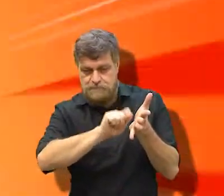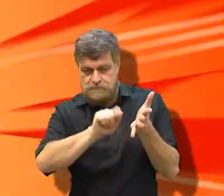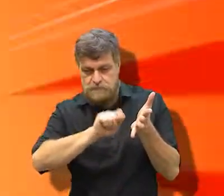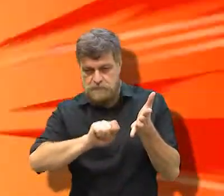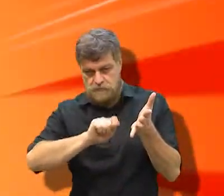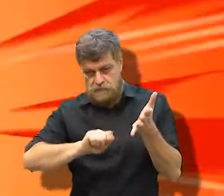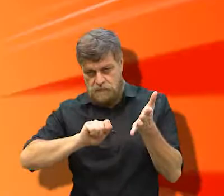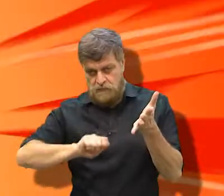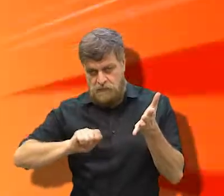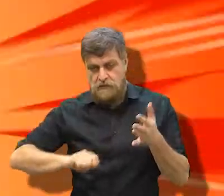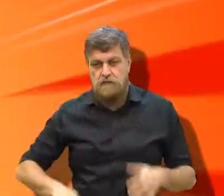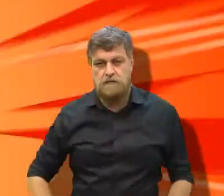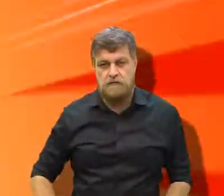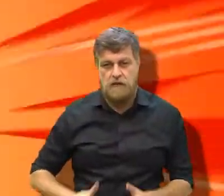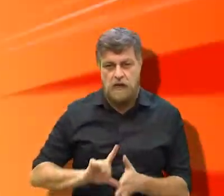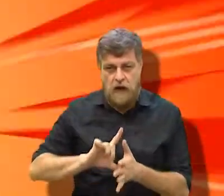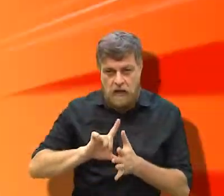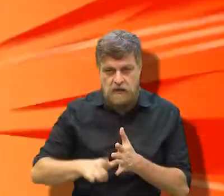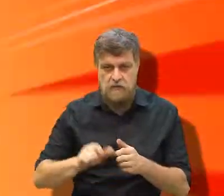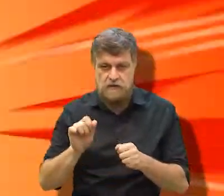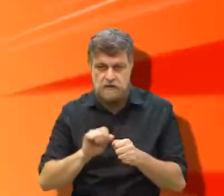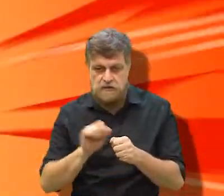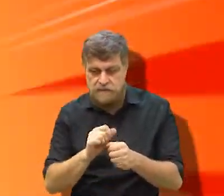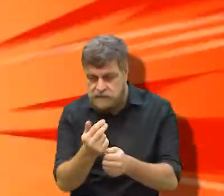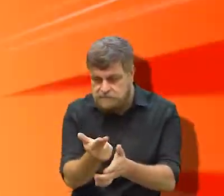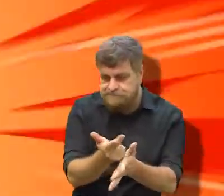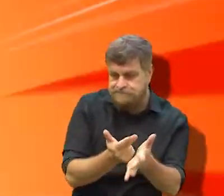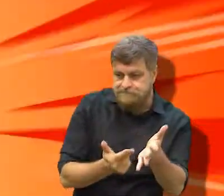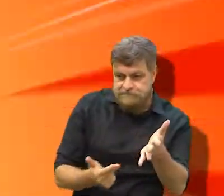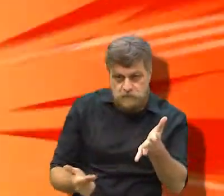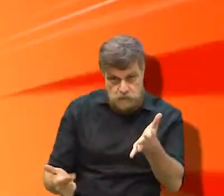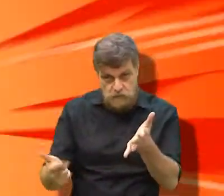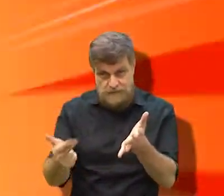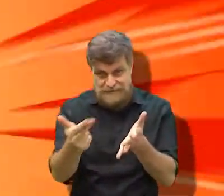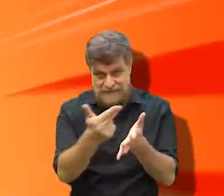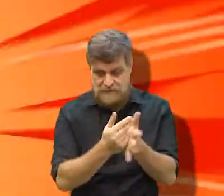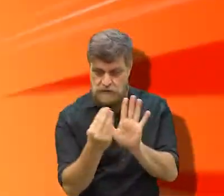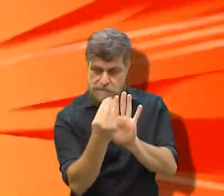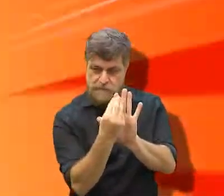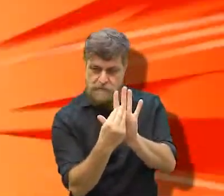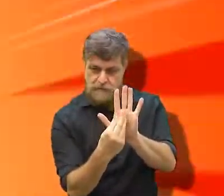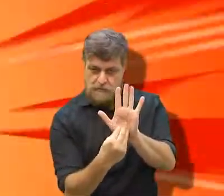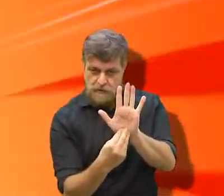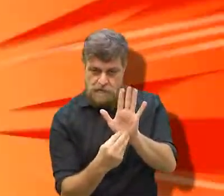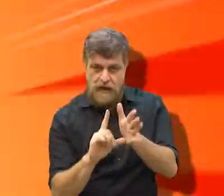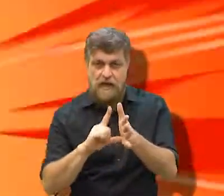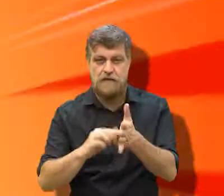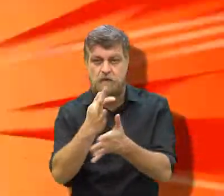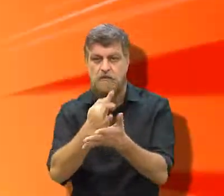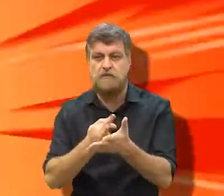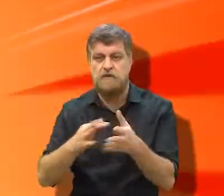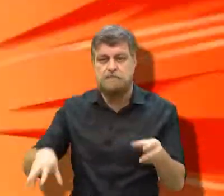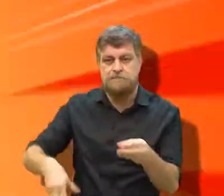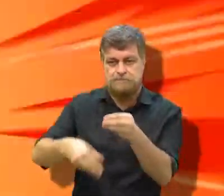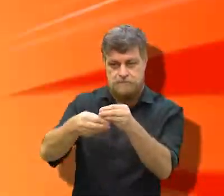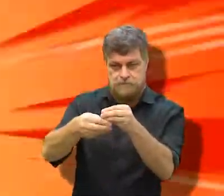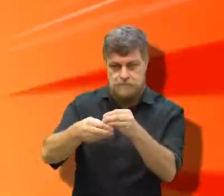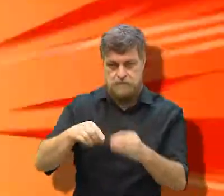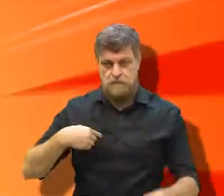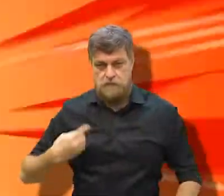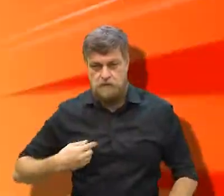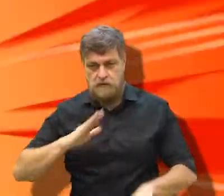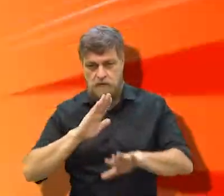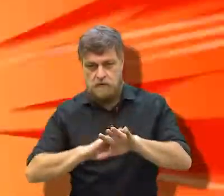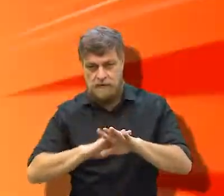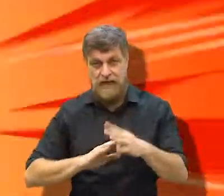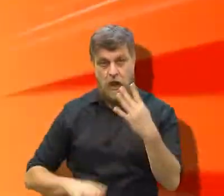gente faz a parte do esboço, desenhos, e depois as cores e o texto, né? Geralmente nós